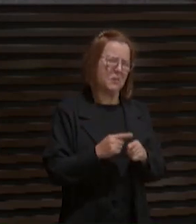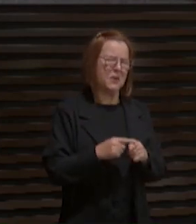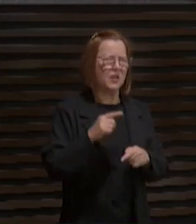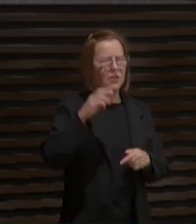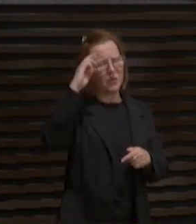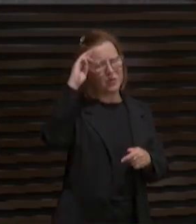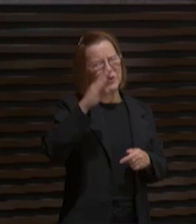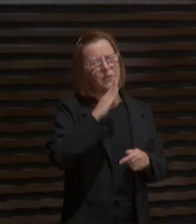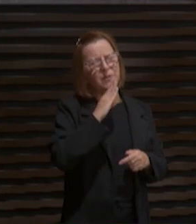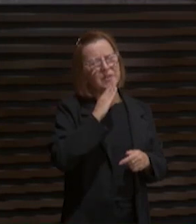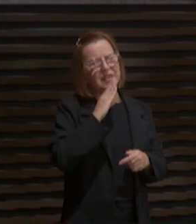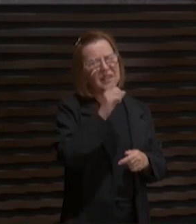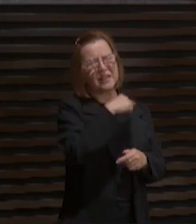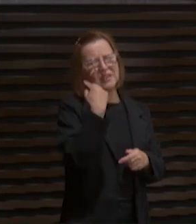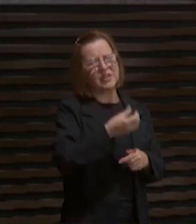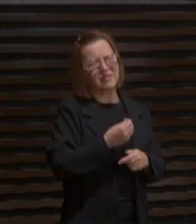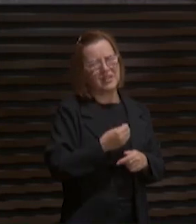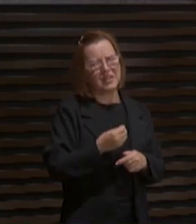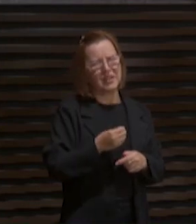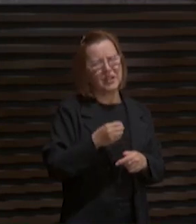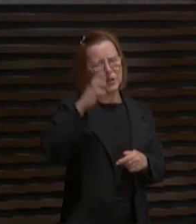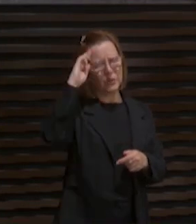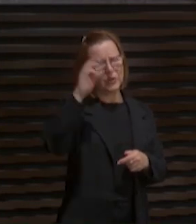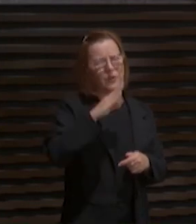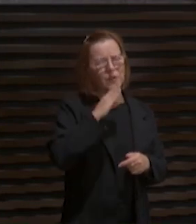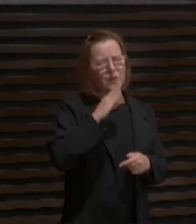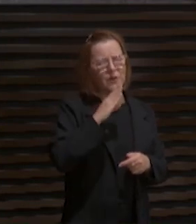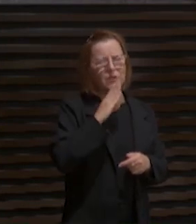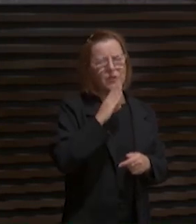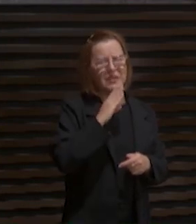O Senhor conhece quem somos.